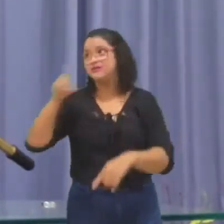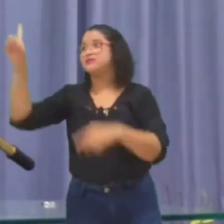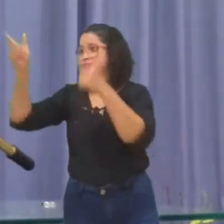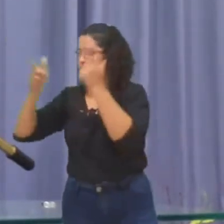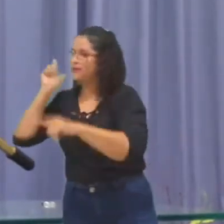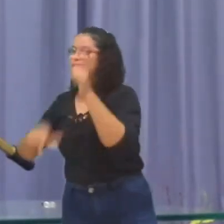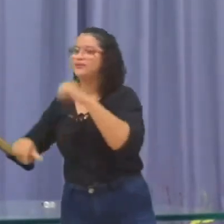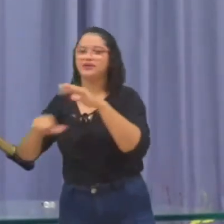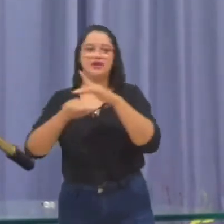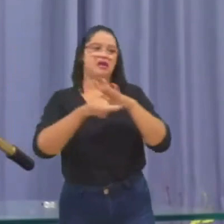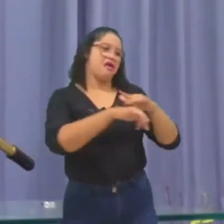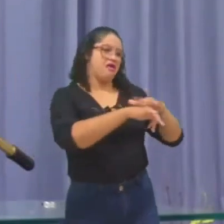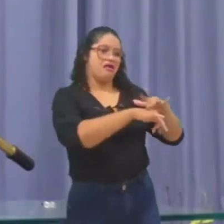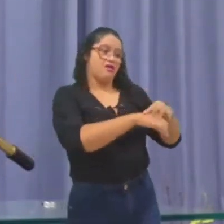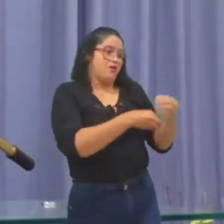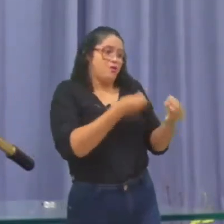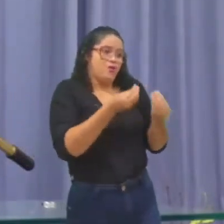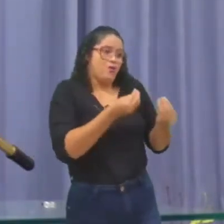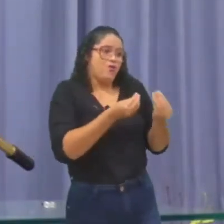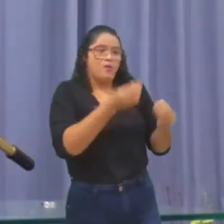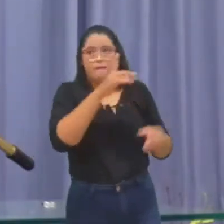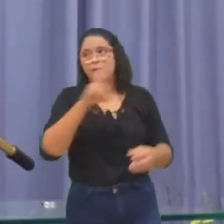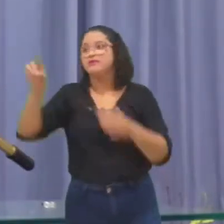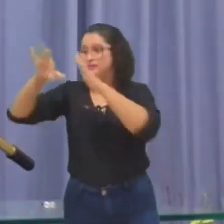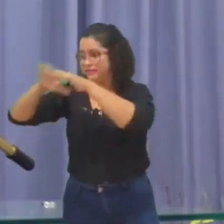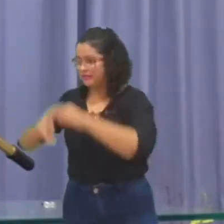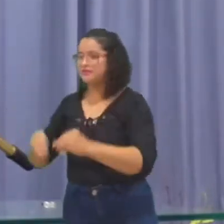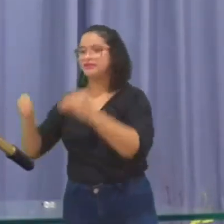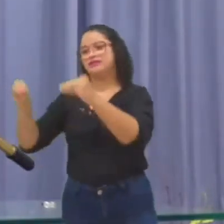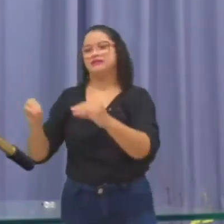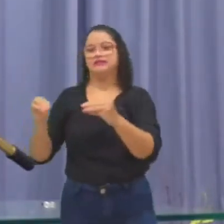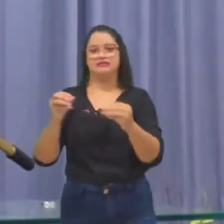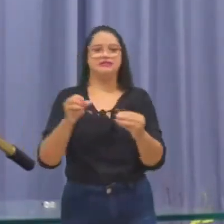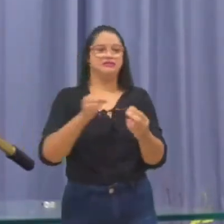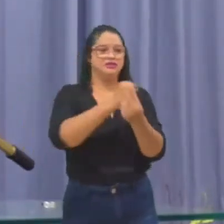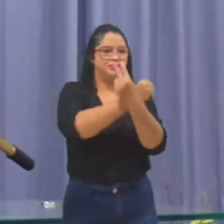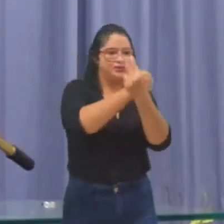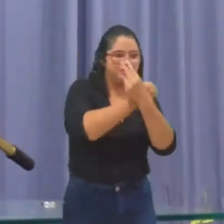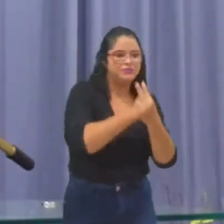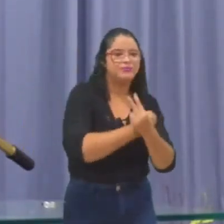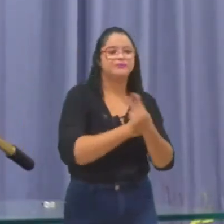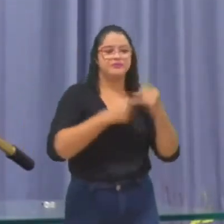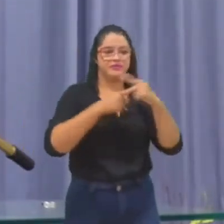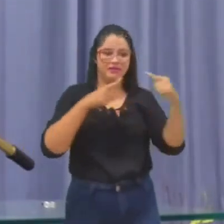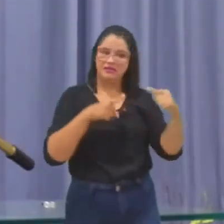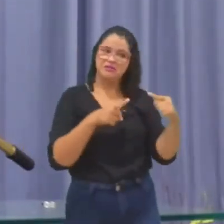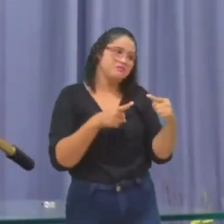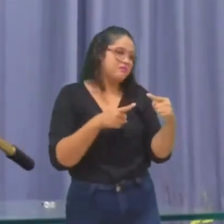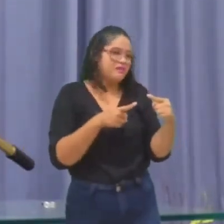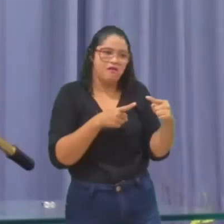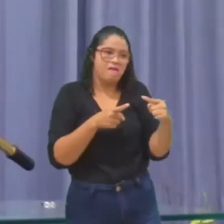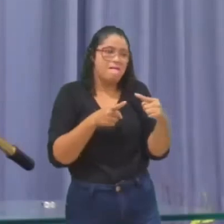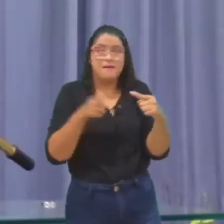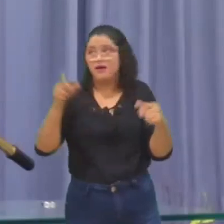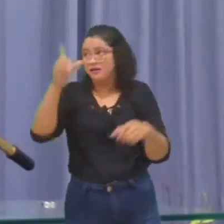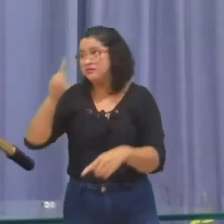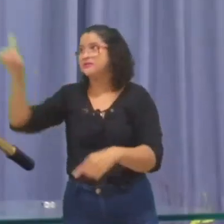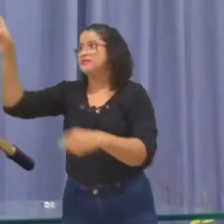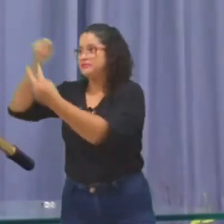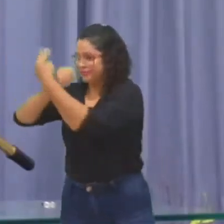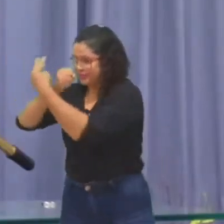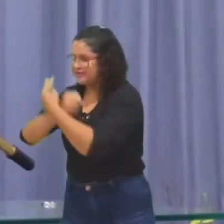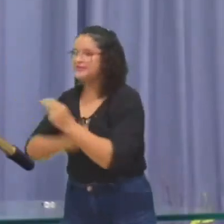curar, mas o meu Deus me cura. Eu não tenho condição de me proteger completamente, mas o meu Deus me protege. Se